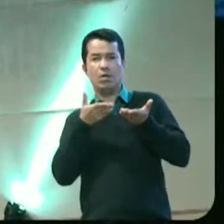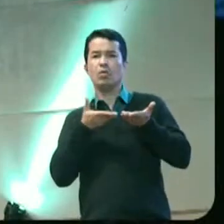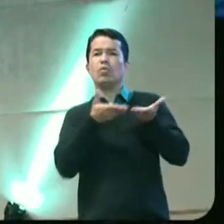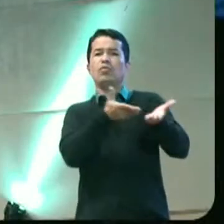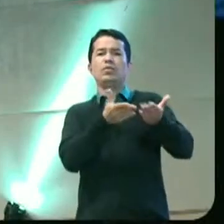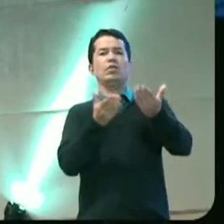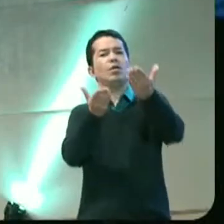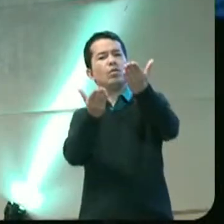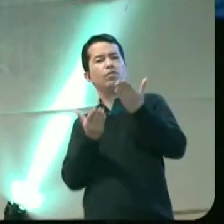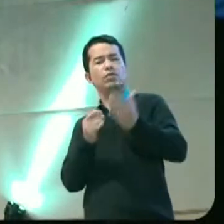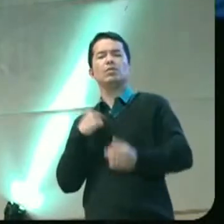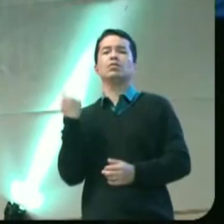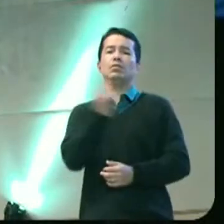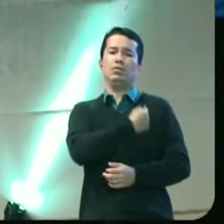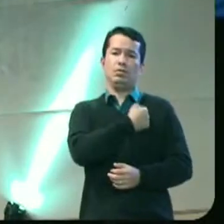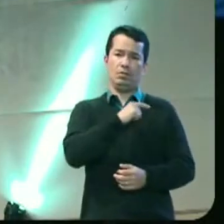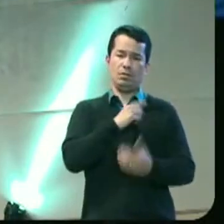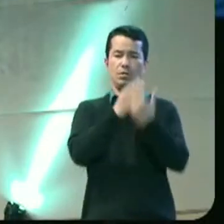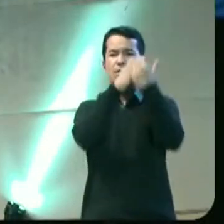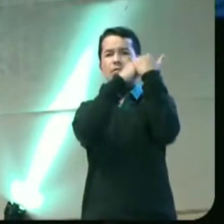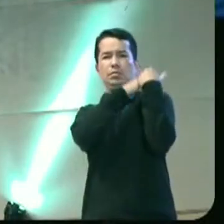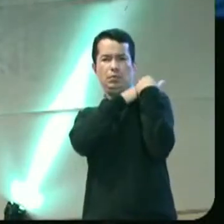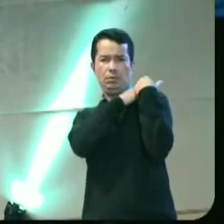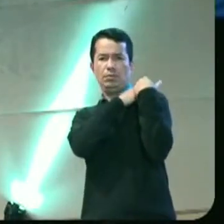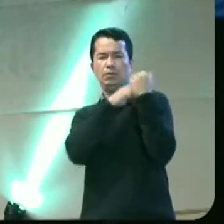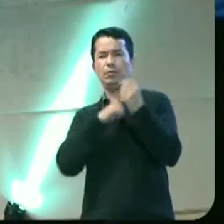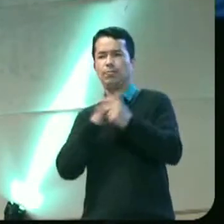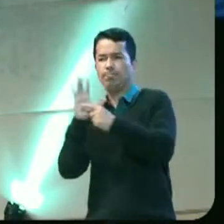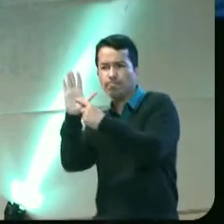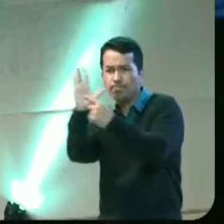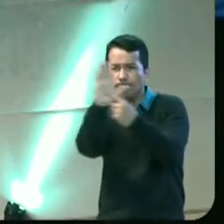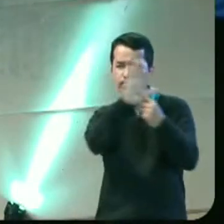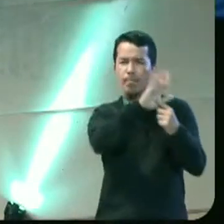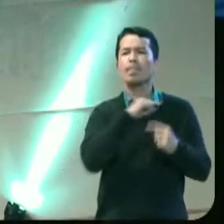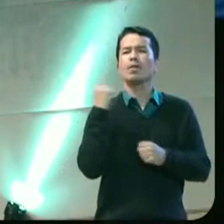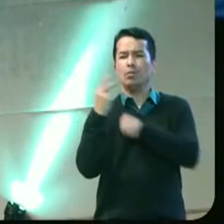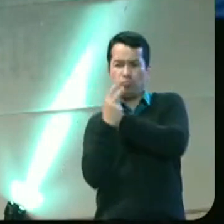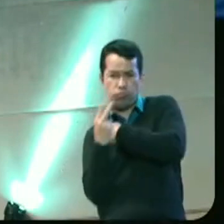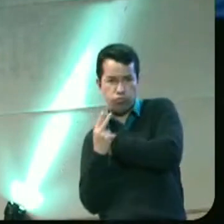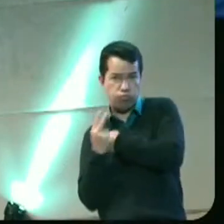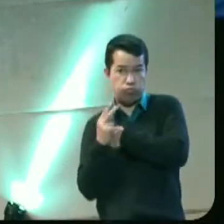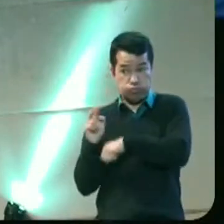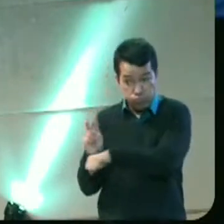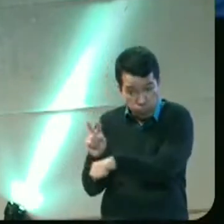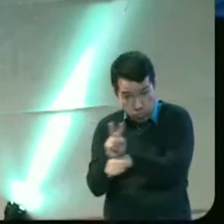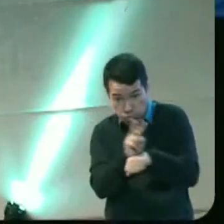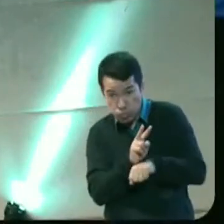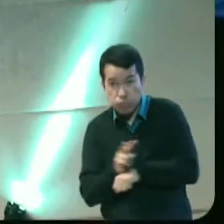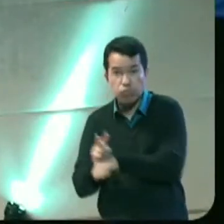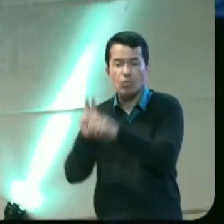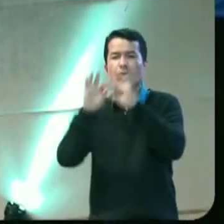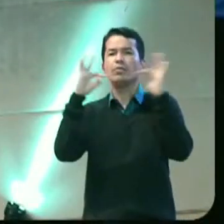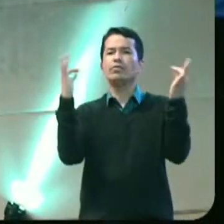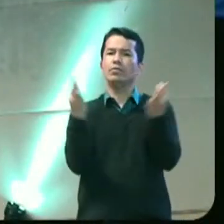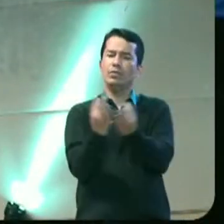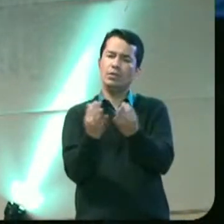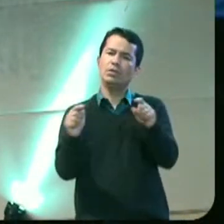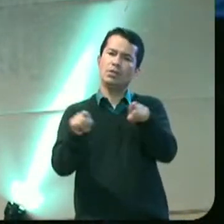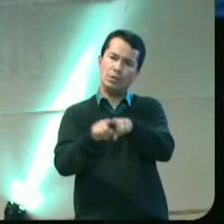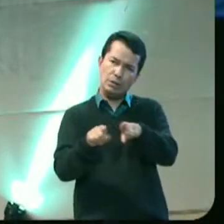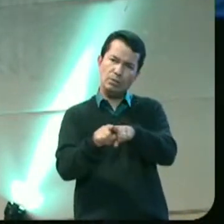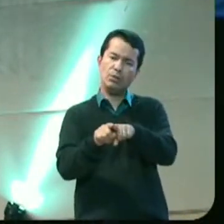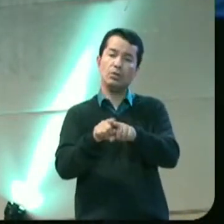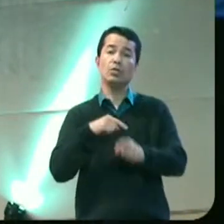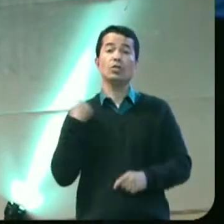com responsabilidade, cumprindo o nosso papel de nos cuidarmos, de cuidarmos da nossa família, termos